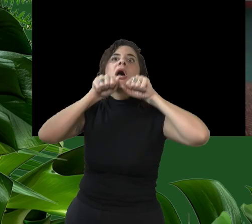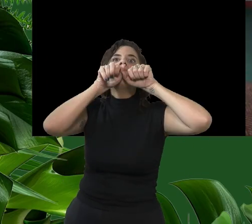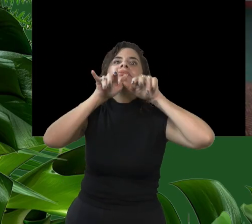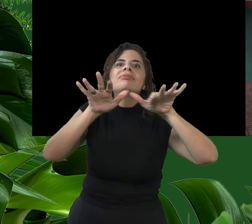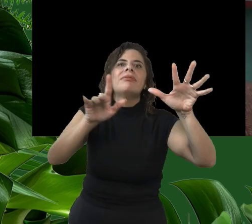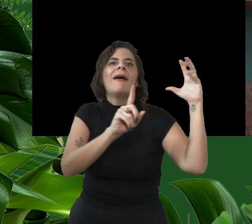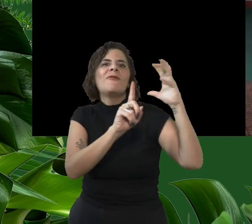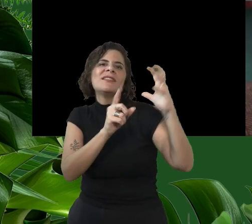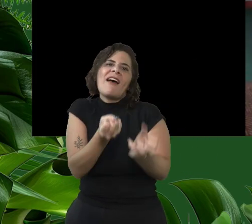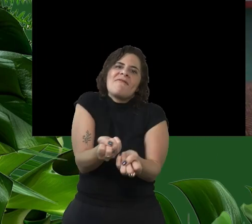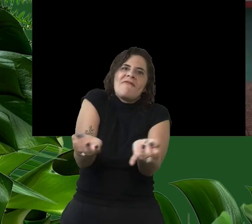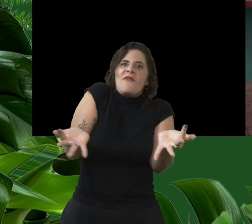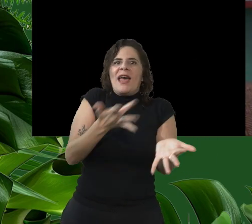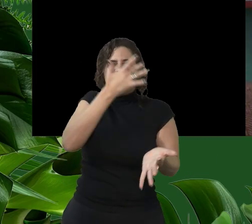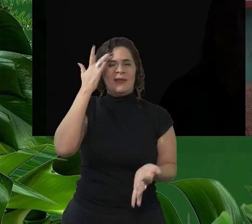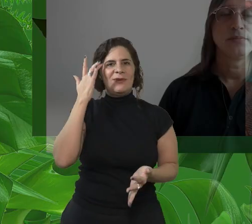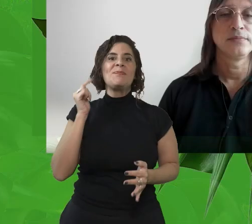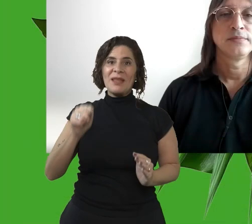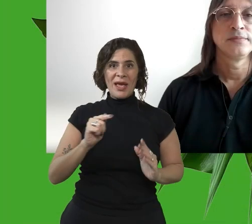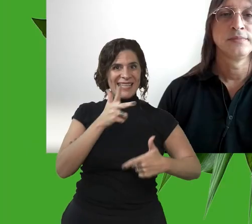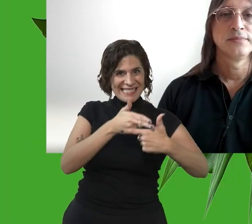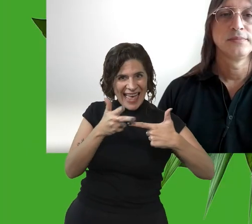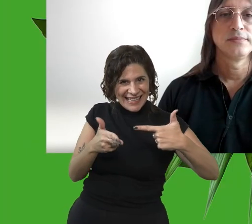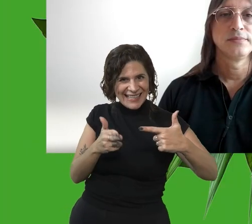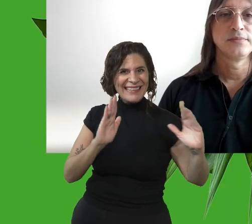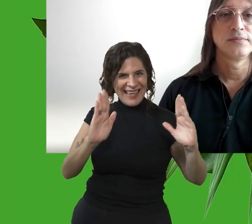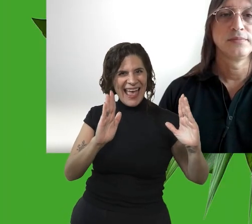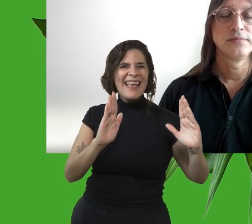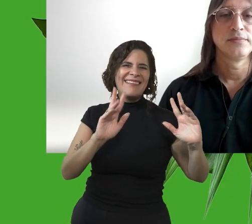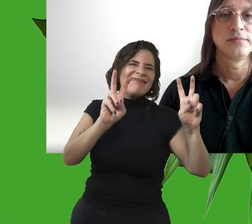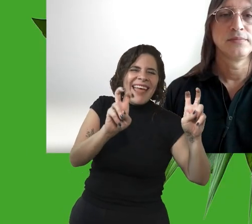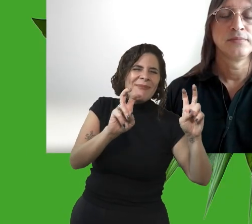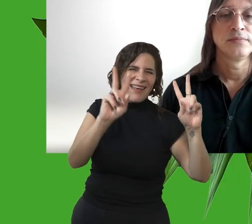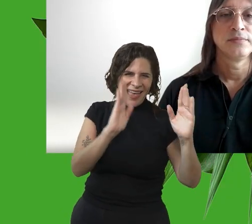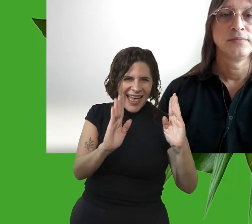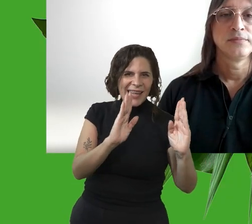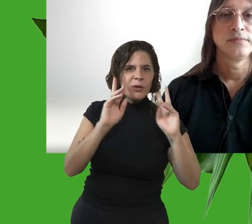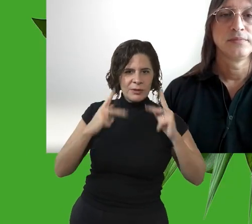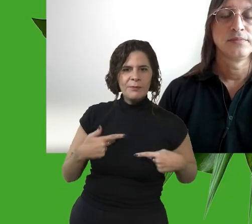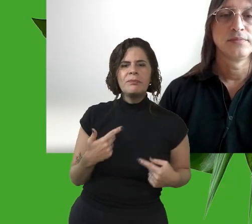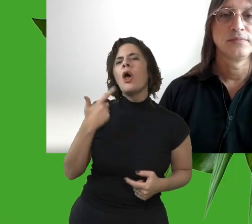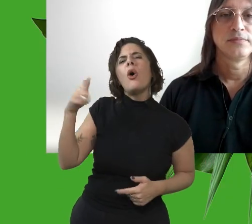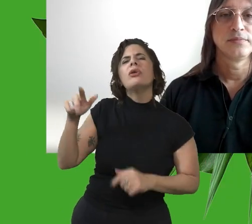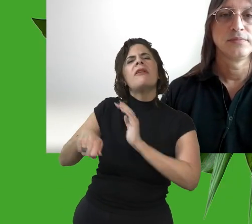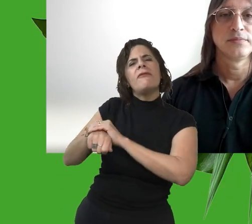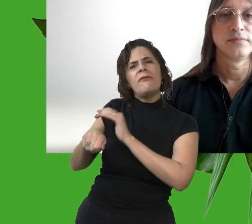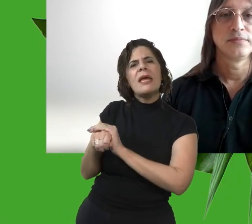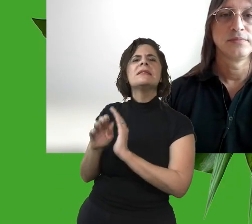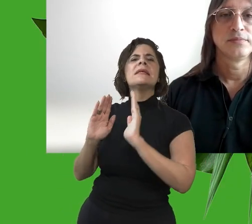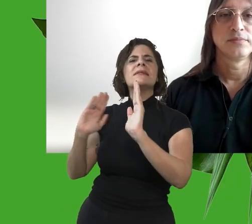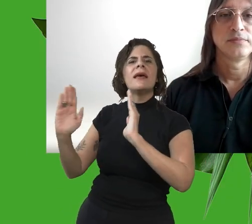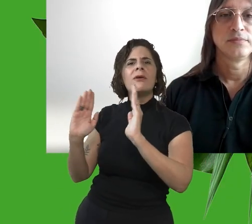mentes, que foi o nosso propósito com esse projeto A Era dos Humanos. Eu fiz também recentemente uma série chamada Caça e Tempestades, é uma série apresentada pelo